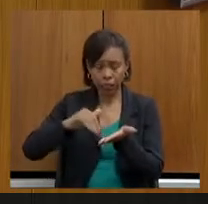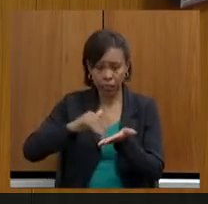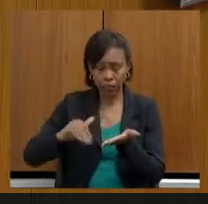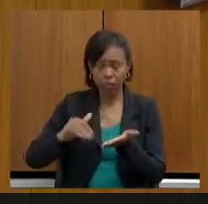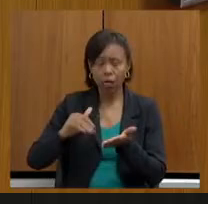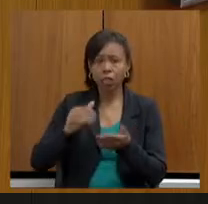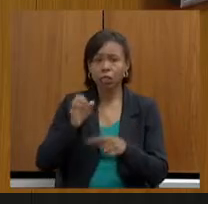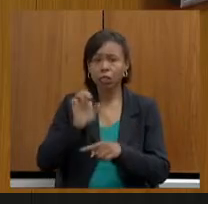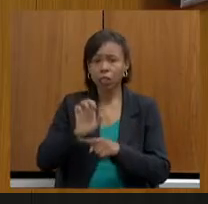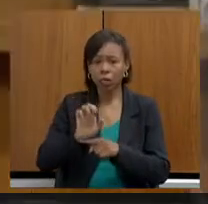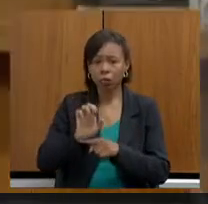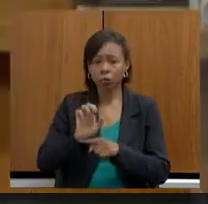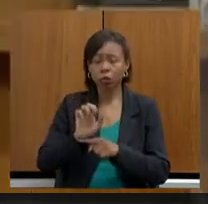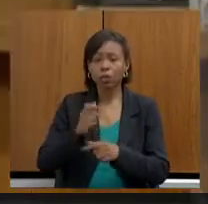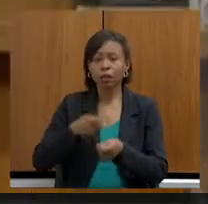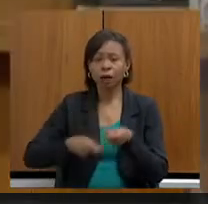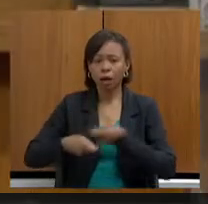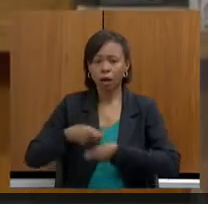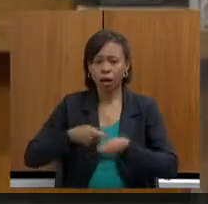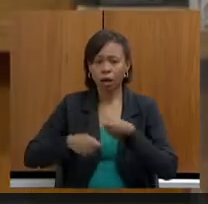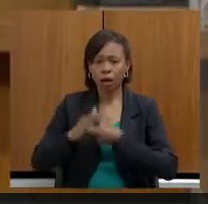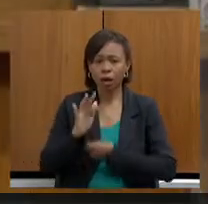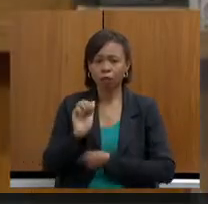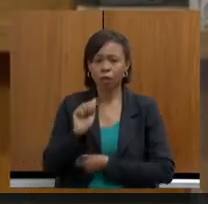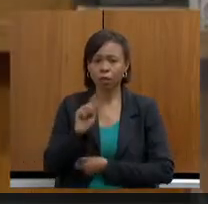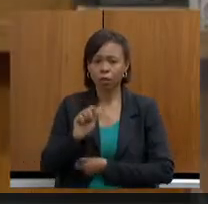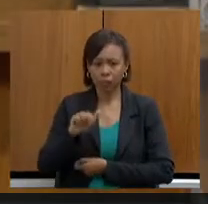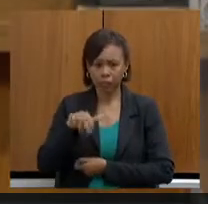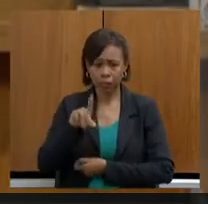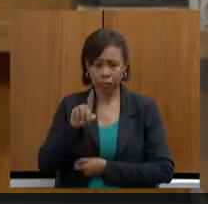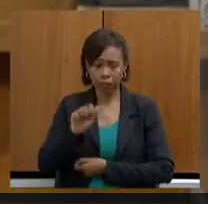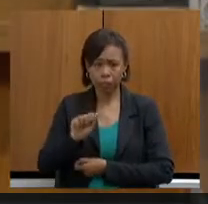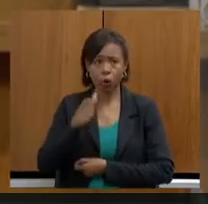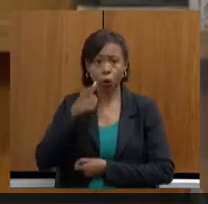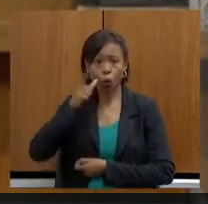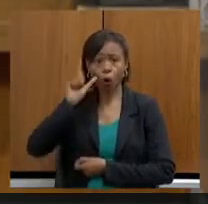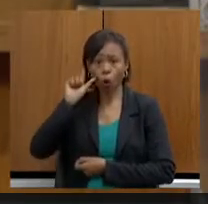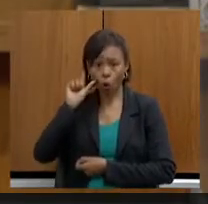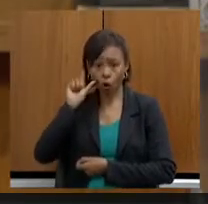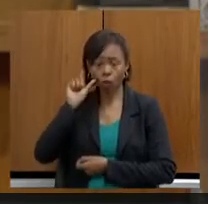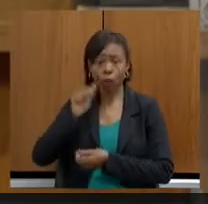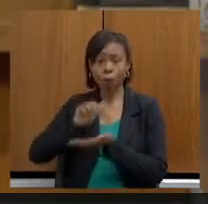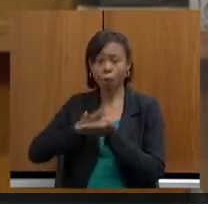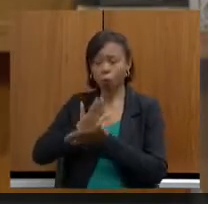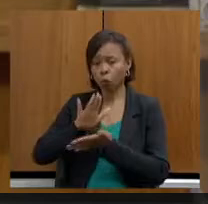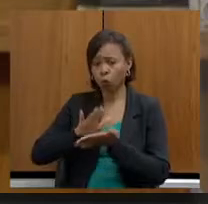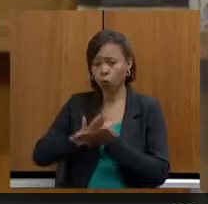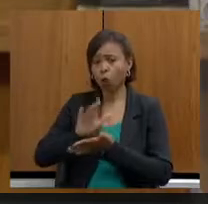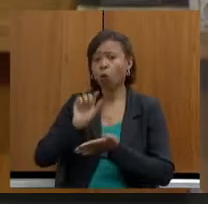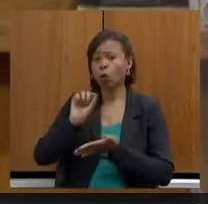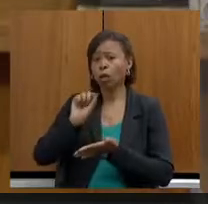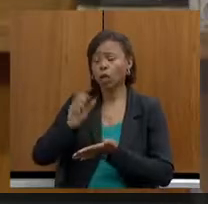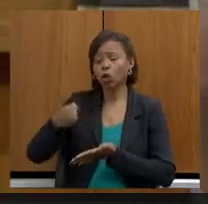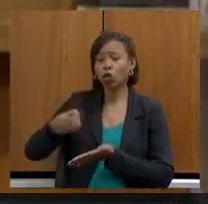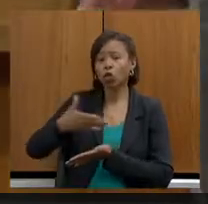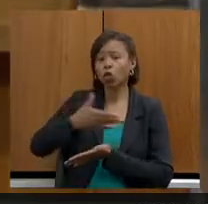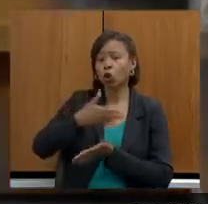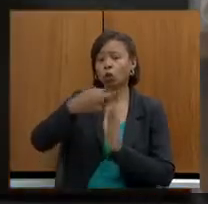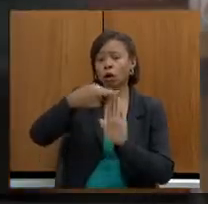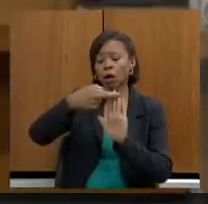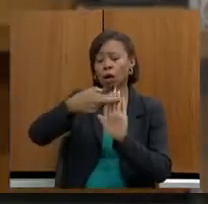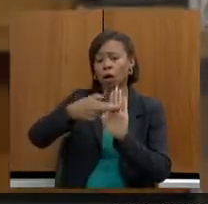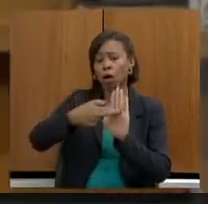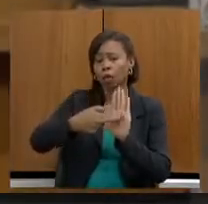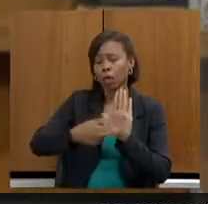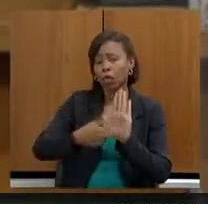publicou ontem no seu diário eletrônico da secretaria atualização do relatório resumido